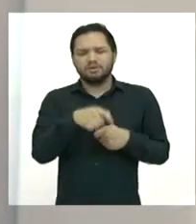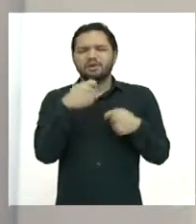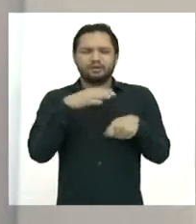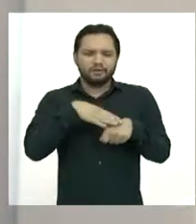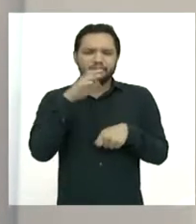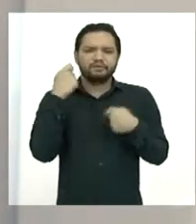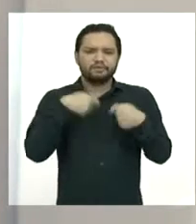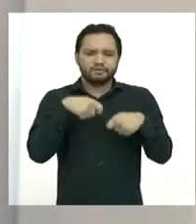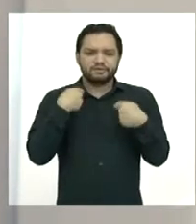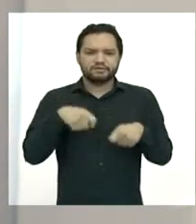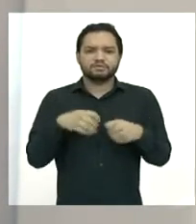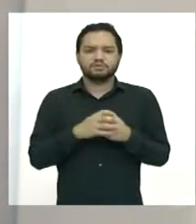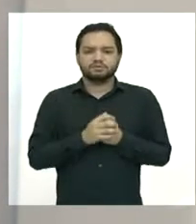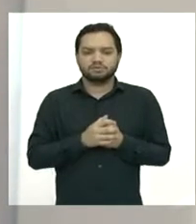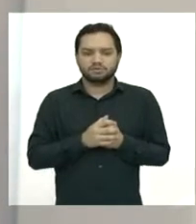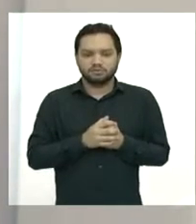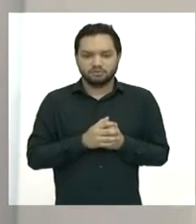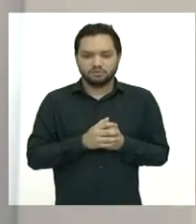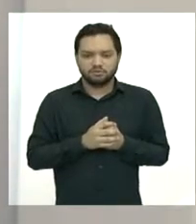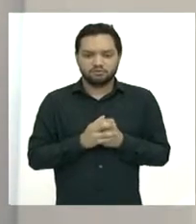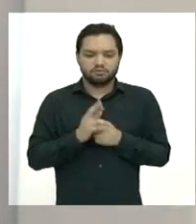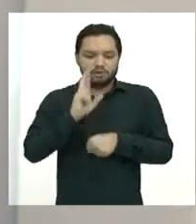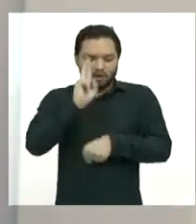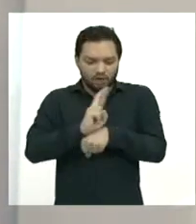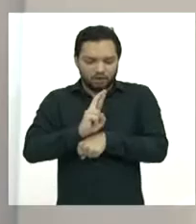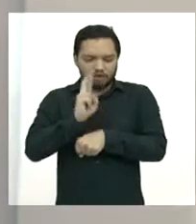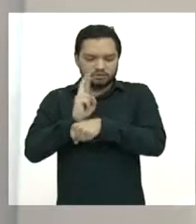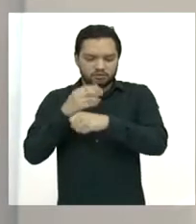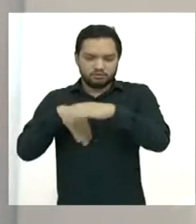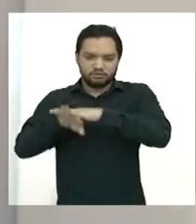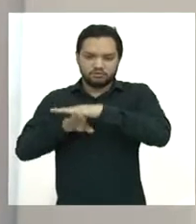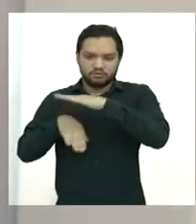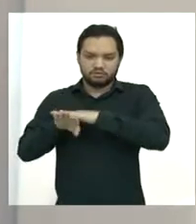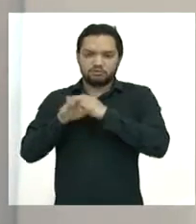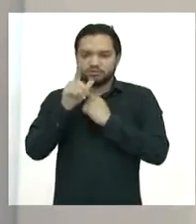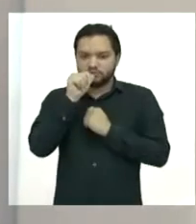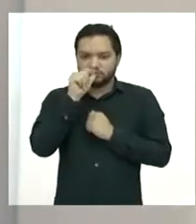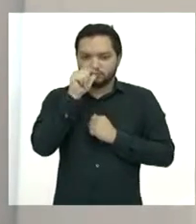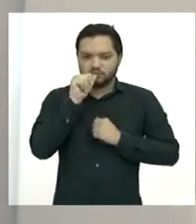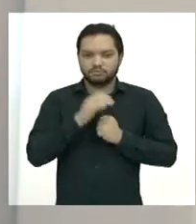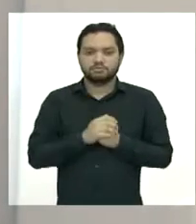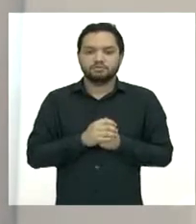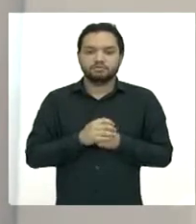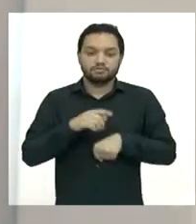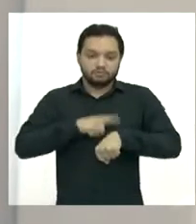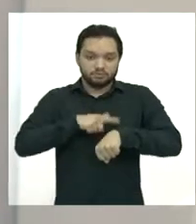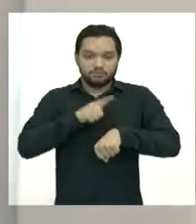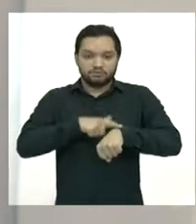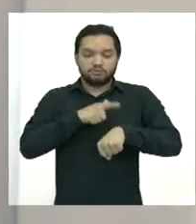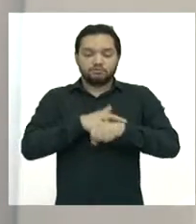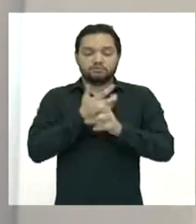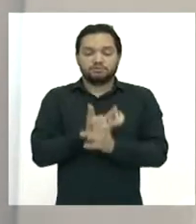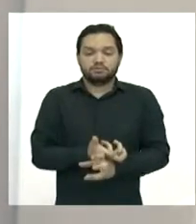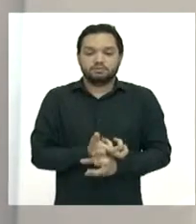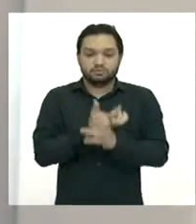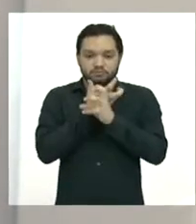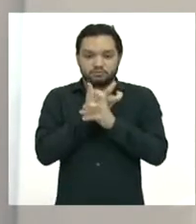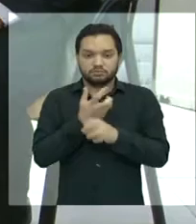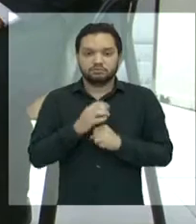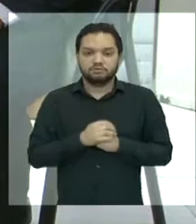de açudes vizinhos, de reservar água. Então isso proporcionou o quê? Na época da seca agora, essa estiagem que